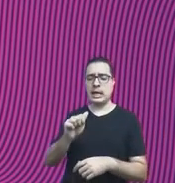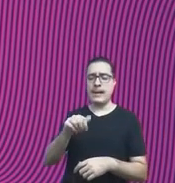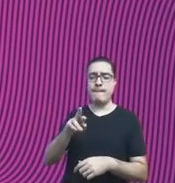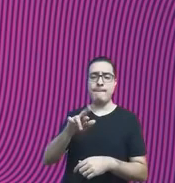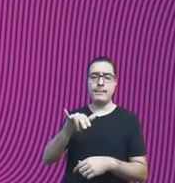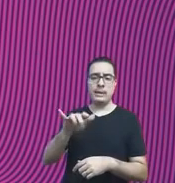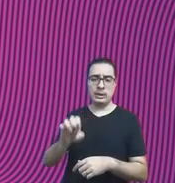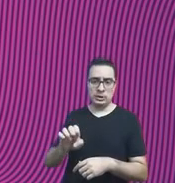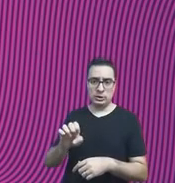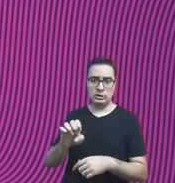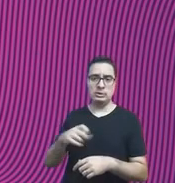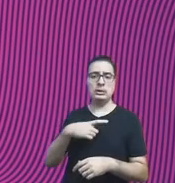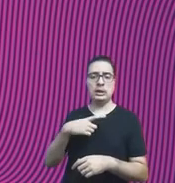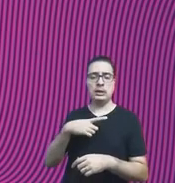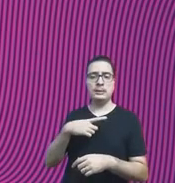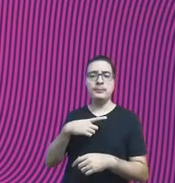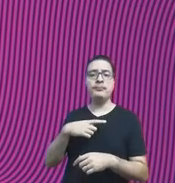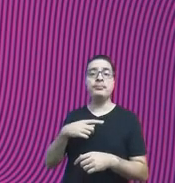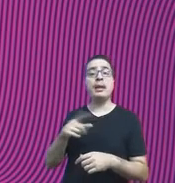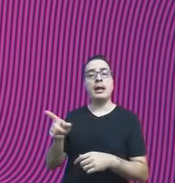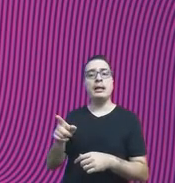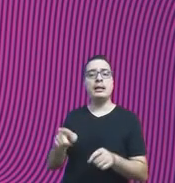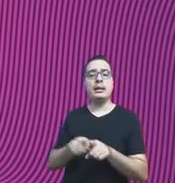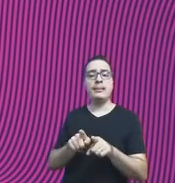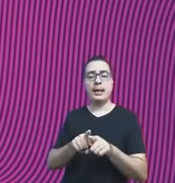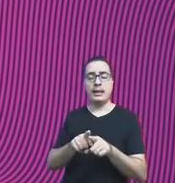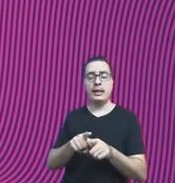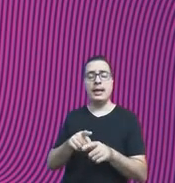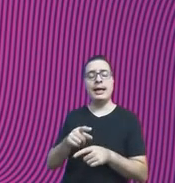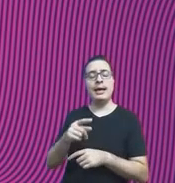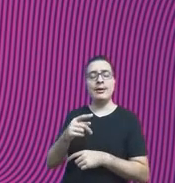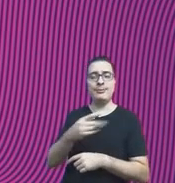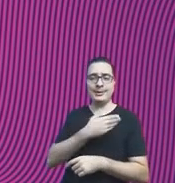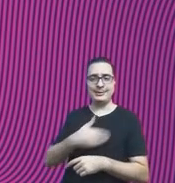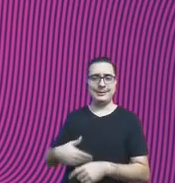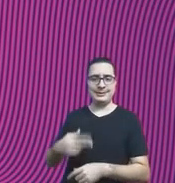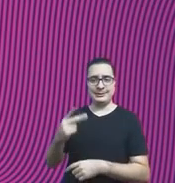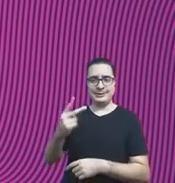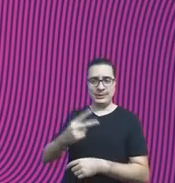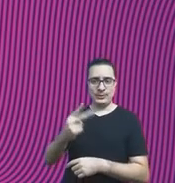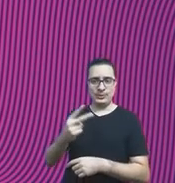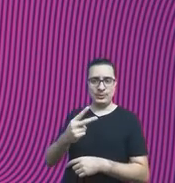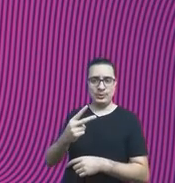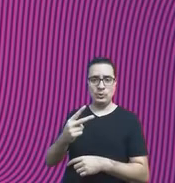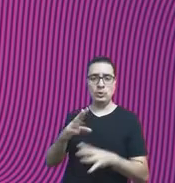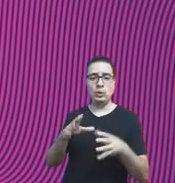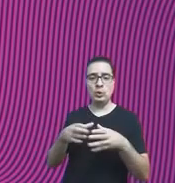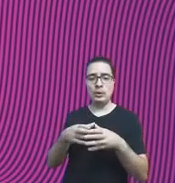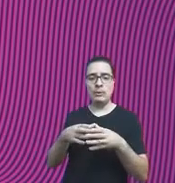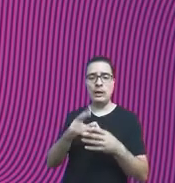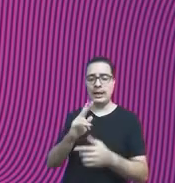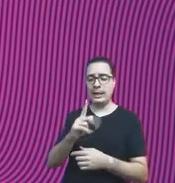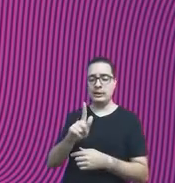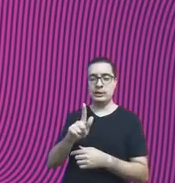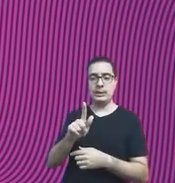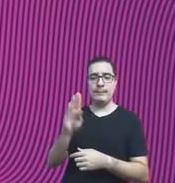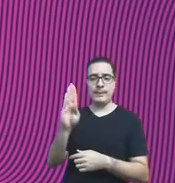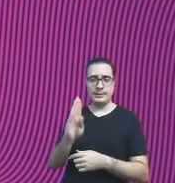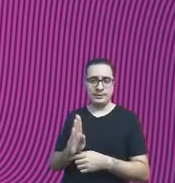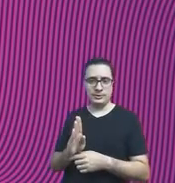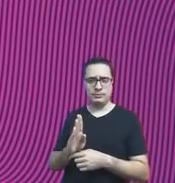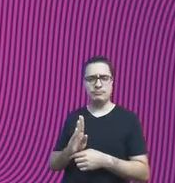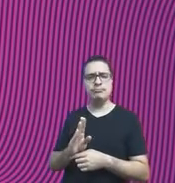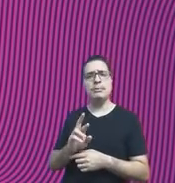de Saúde, e o Renato também é o vice-presidente de Relações Institucionais do Grupo UHG Brasil. Renato, eu vou passar a bola